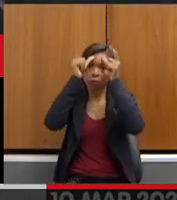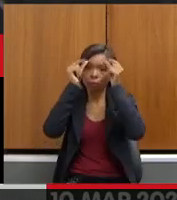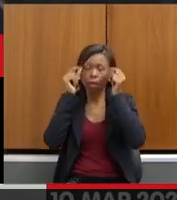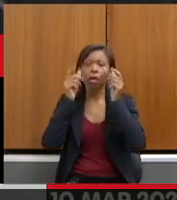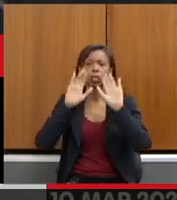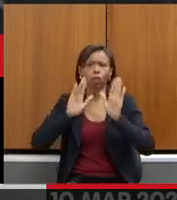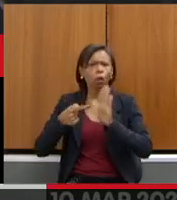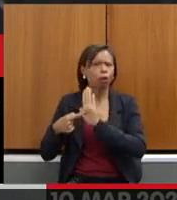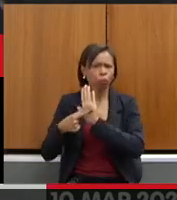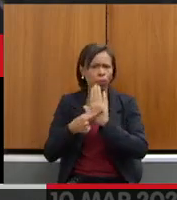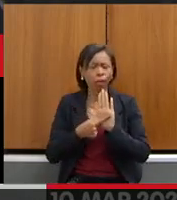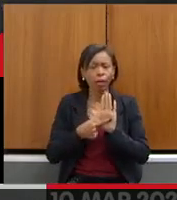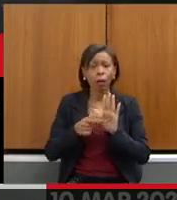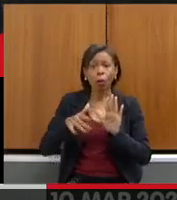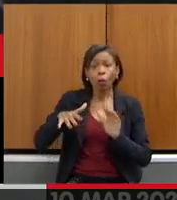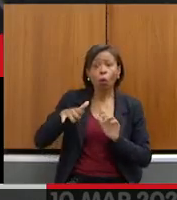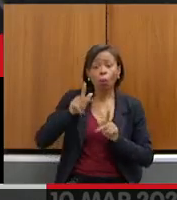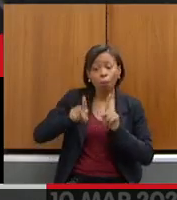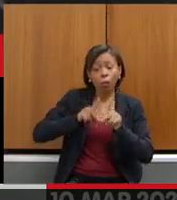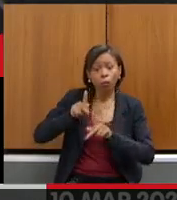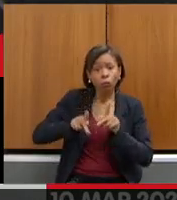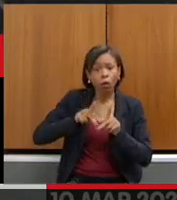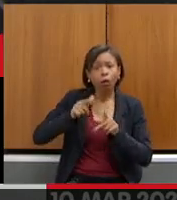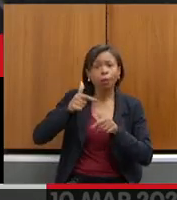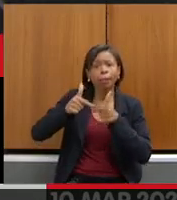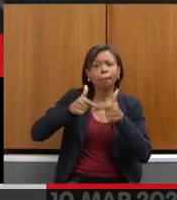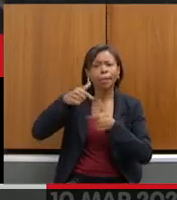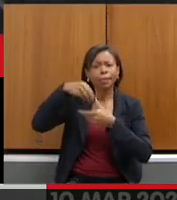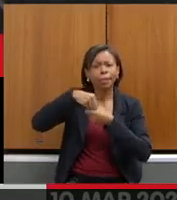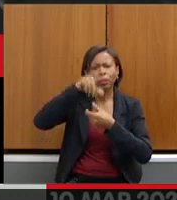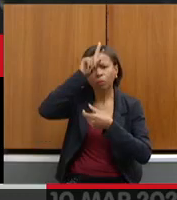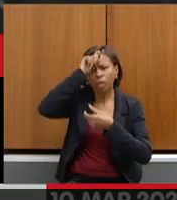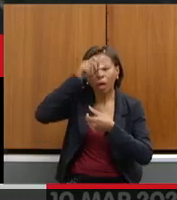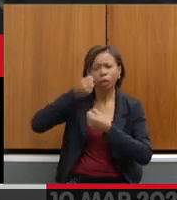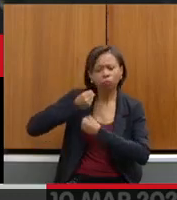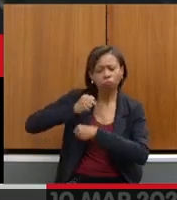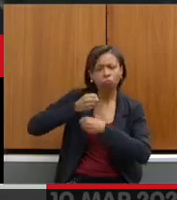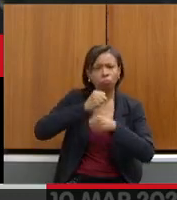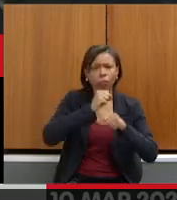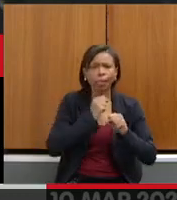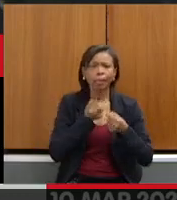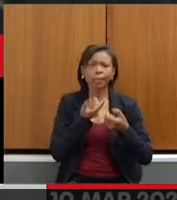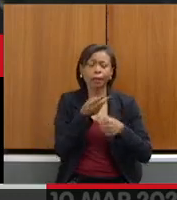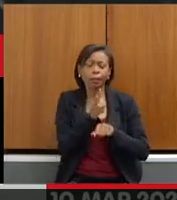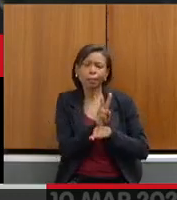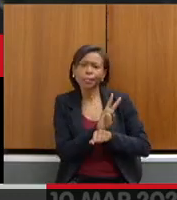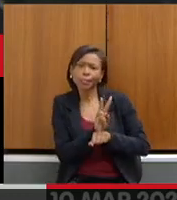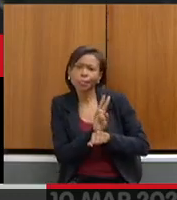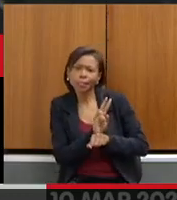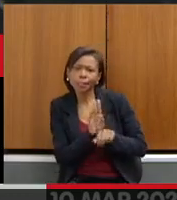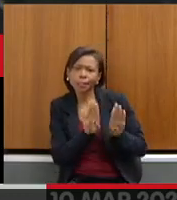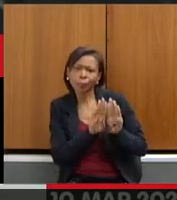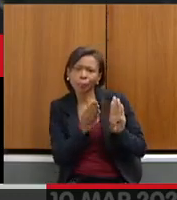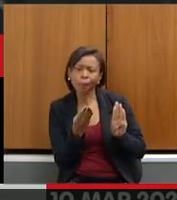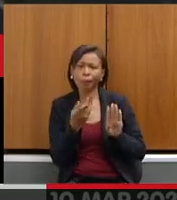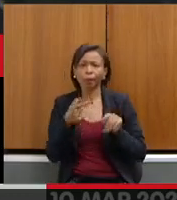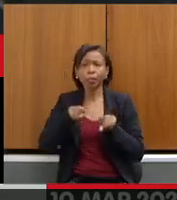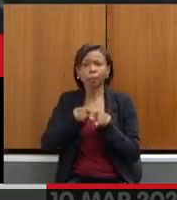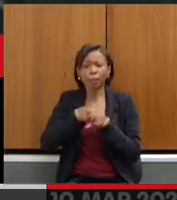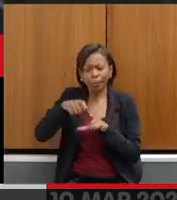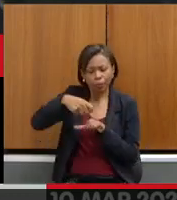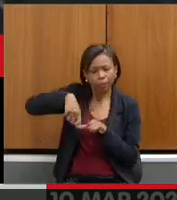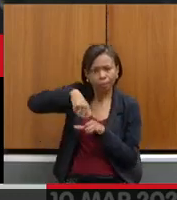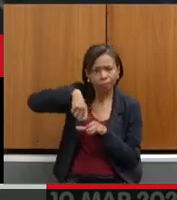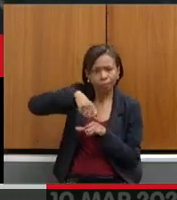a turma da limpeza dos hospitais Os porteiros hospitais a turma que tá na cozinha não